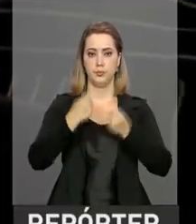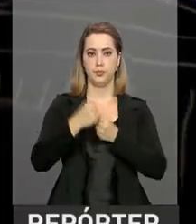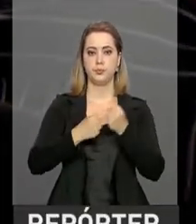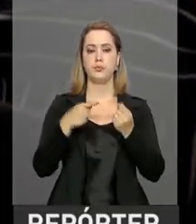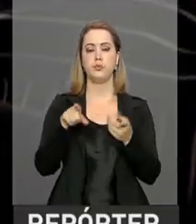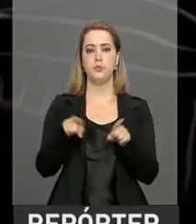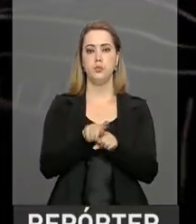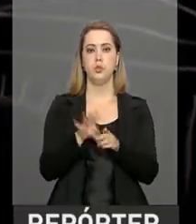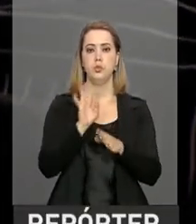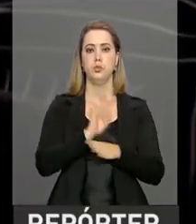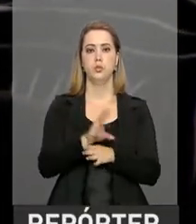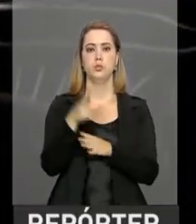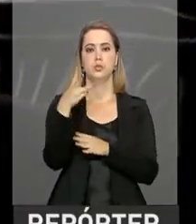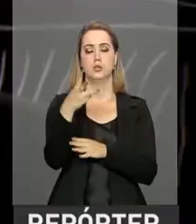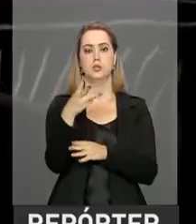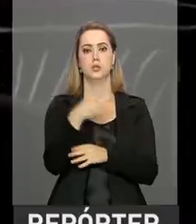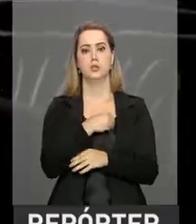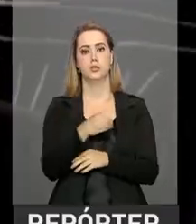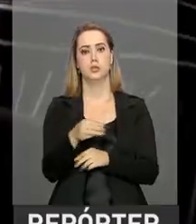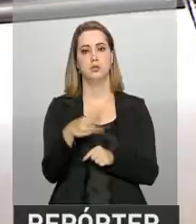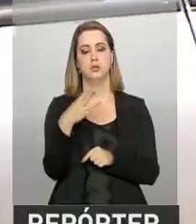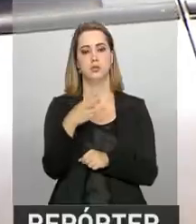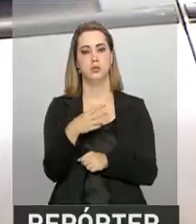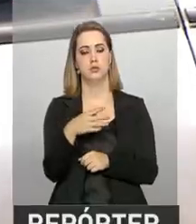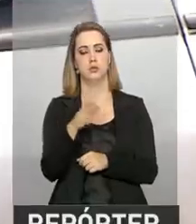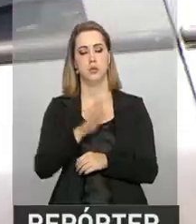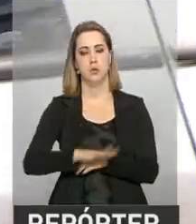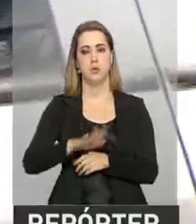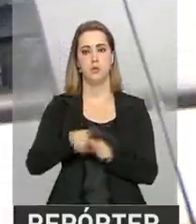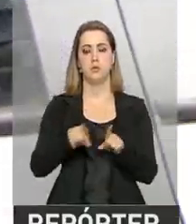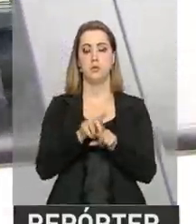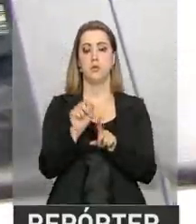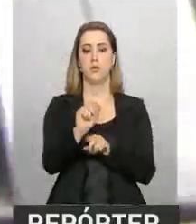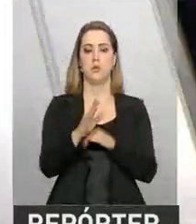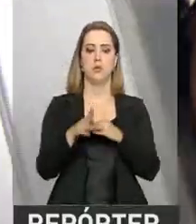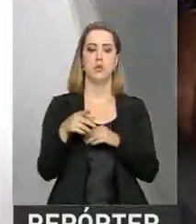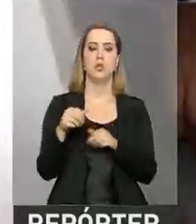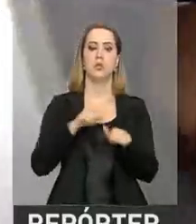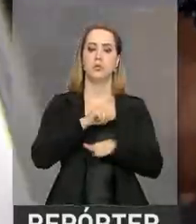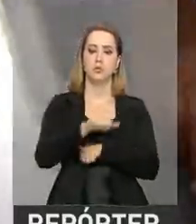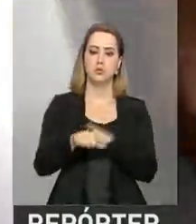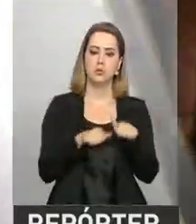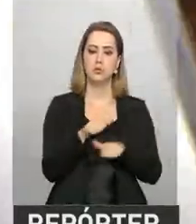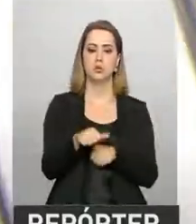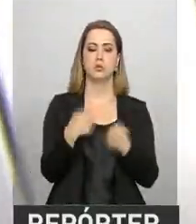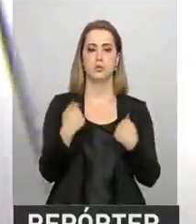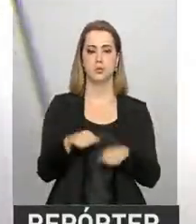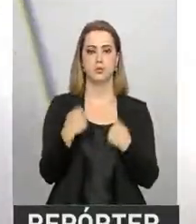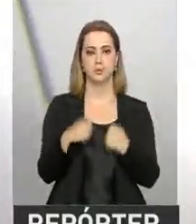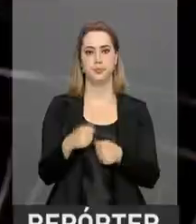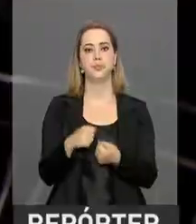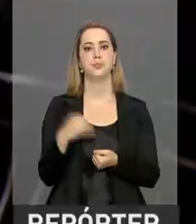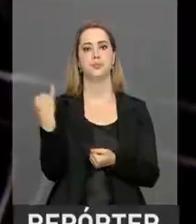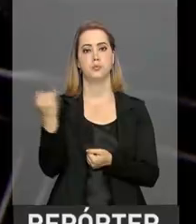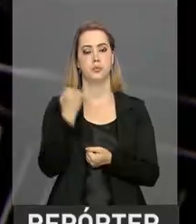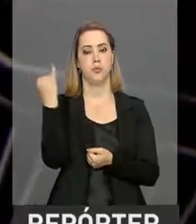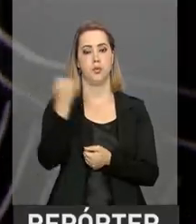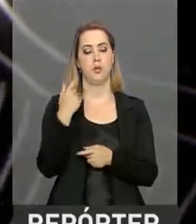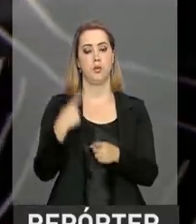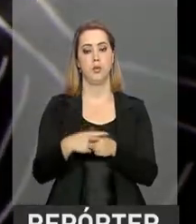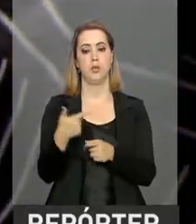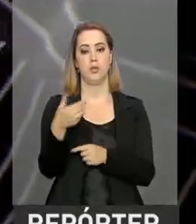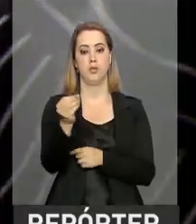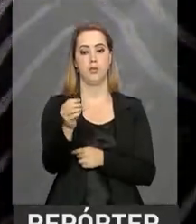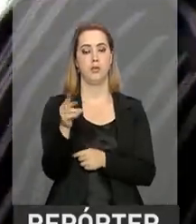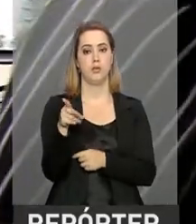garante o sustento de três filhos e três netos trocar de veículo de tempos em tempos é essencial para continuar tendo lucro na profissão em 20